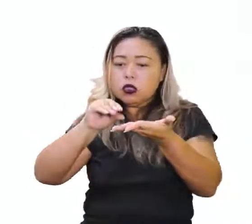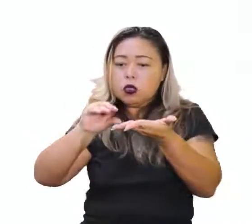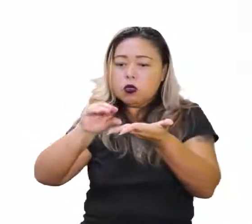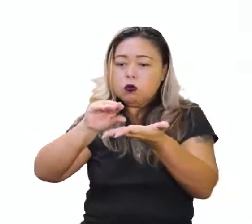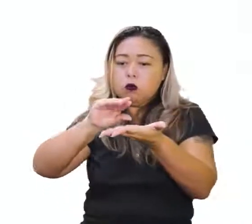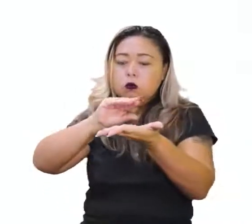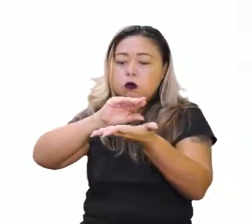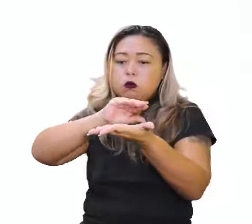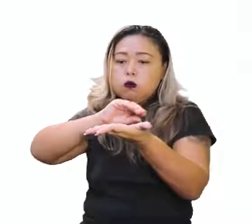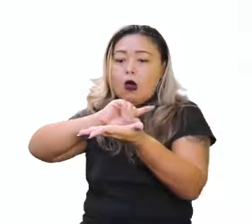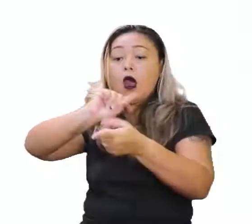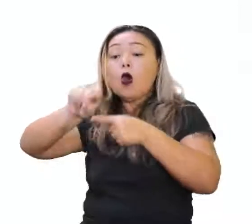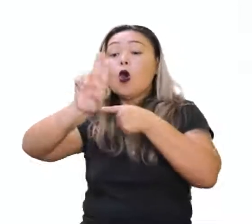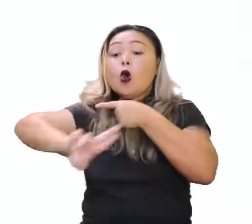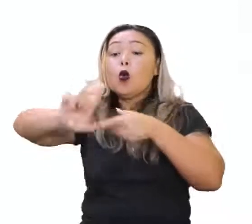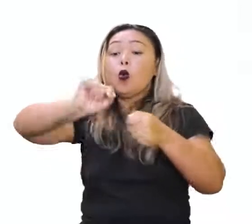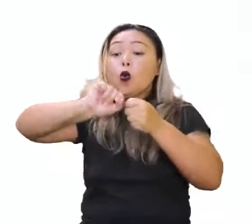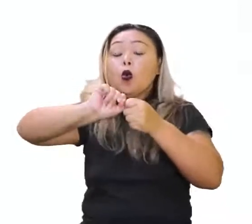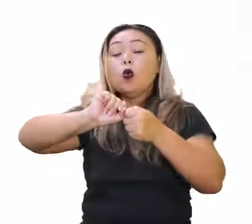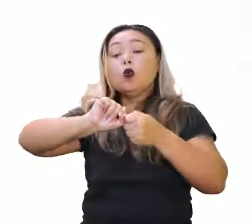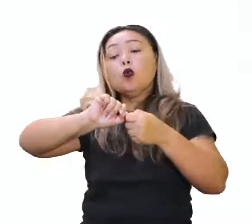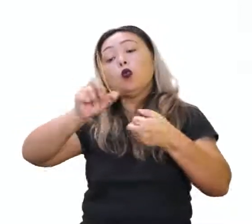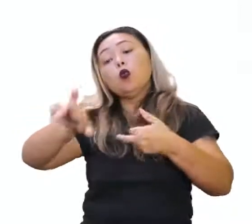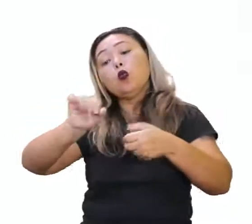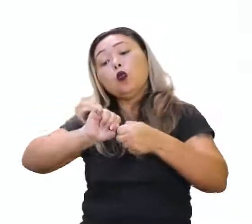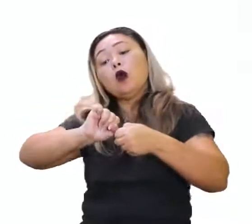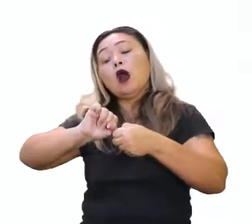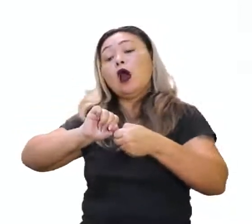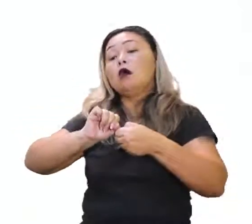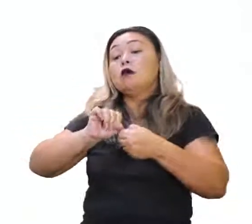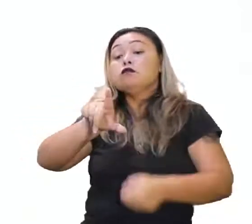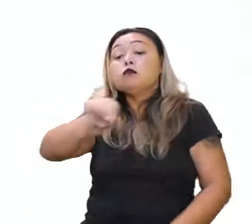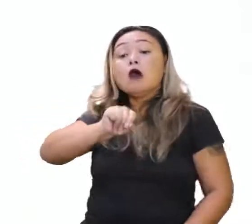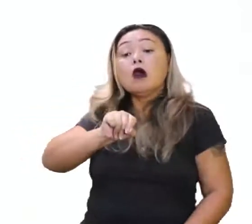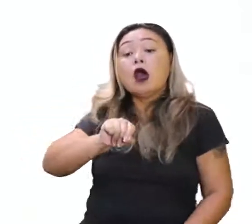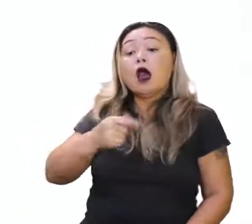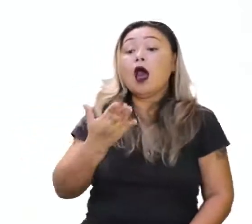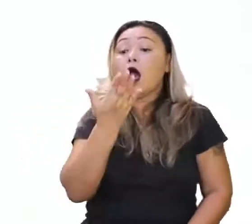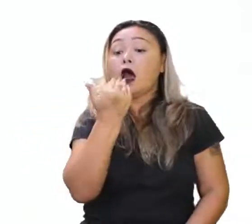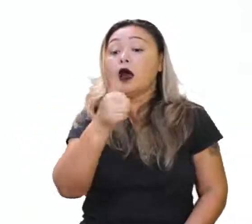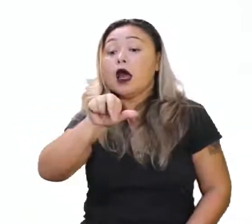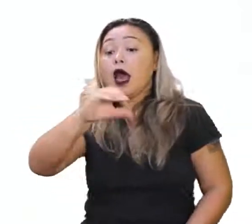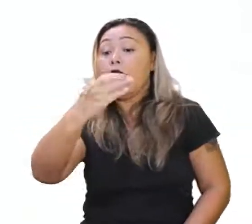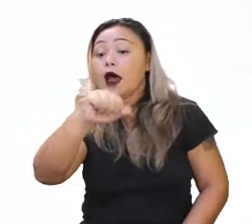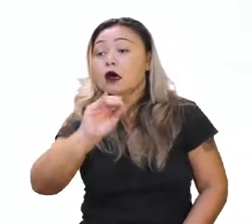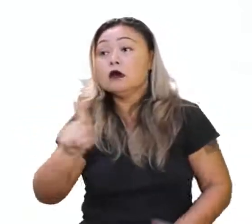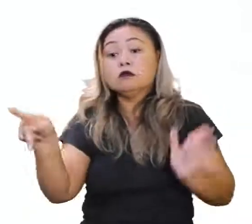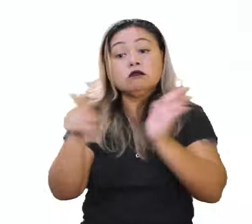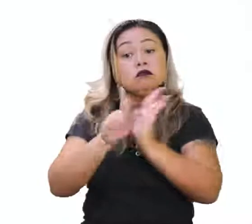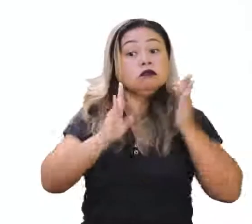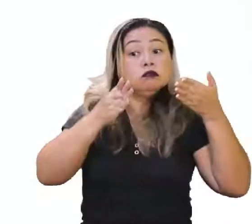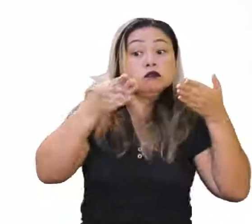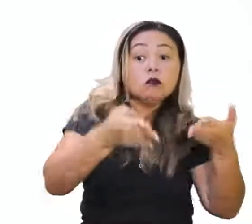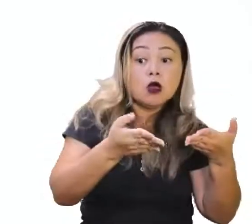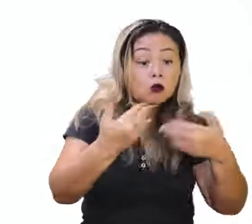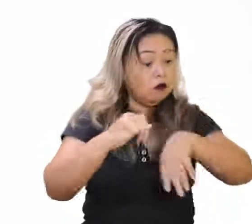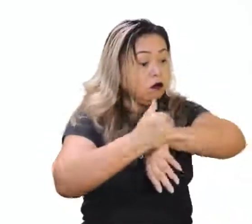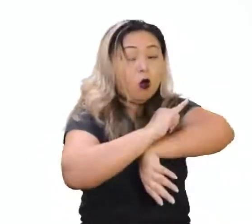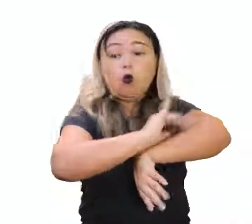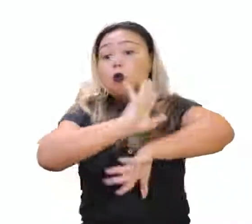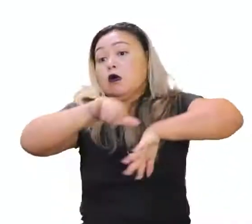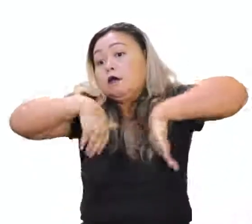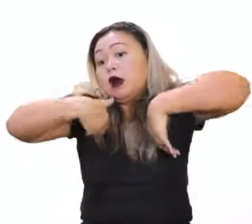animal, ou se eu vou utilizar somente do recurso de fabricação de ração. Rações específicas, se é para